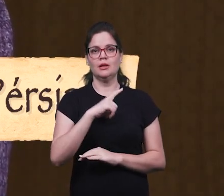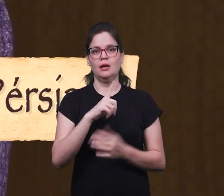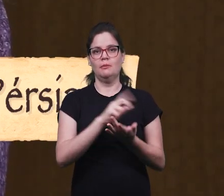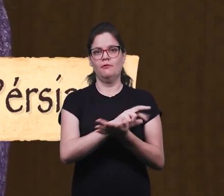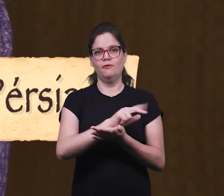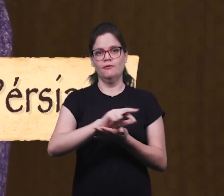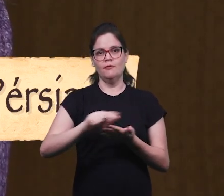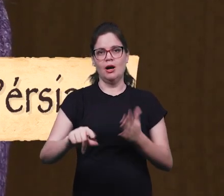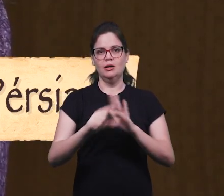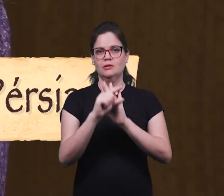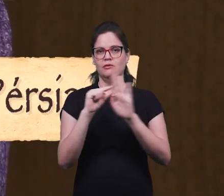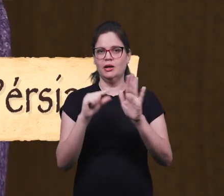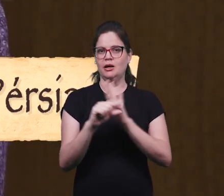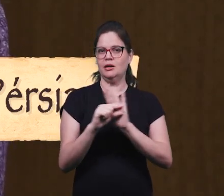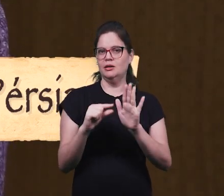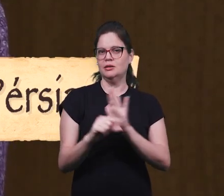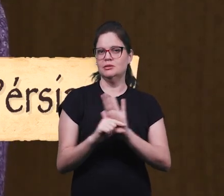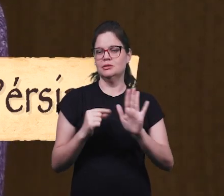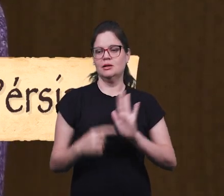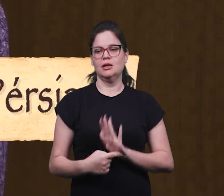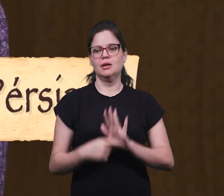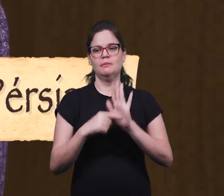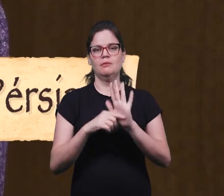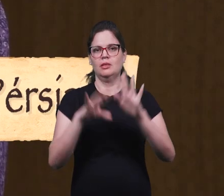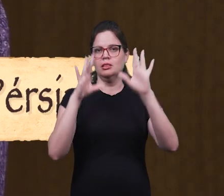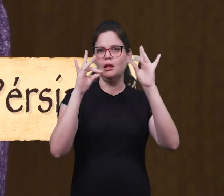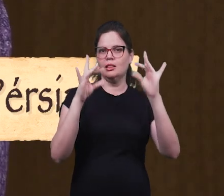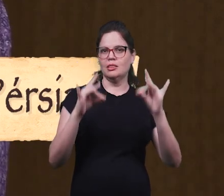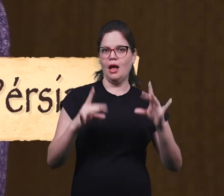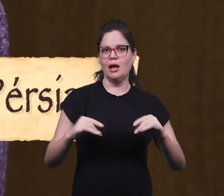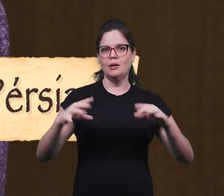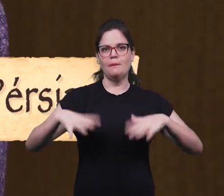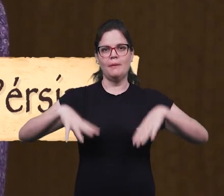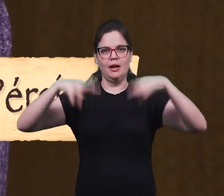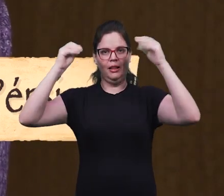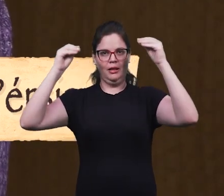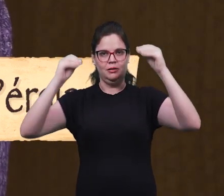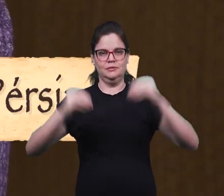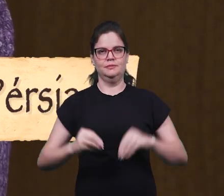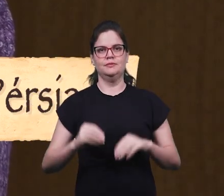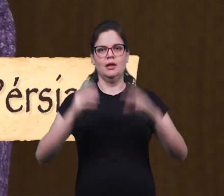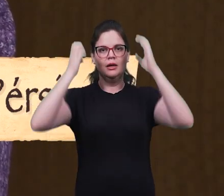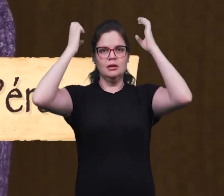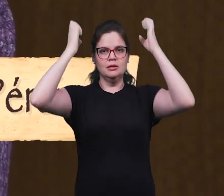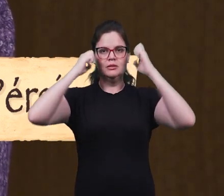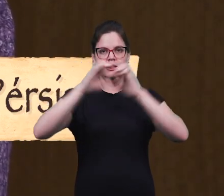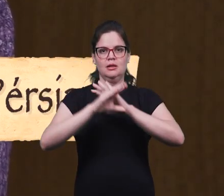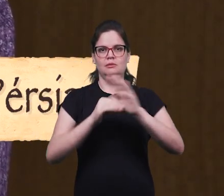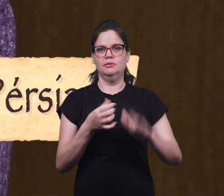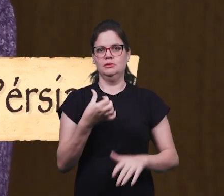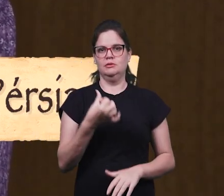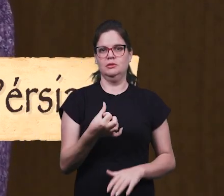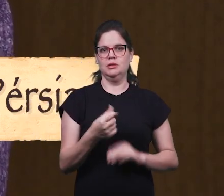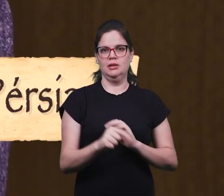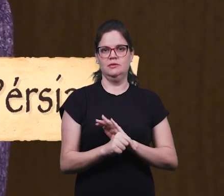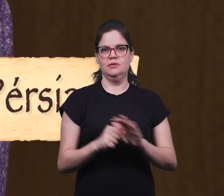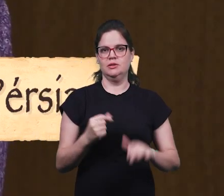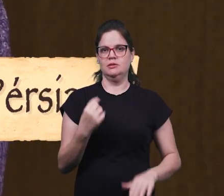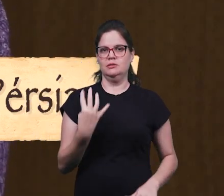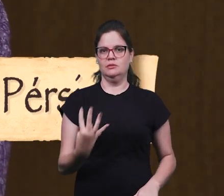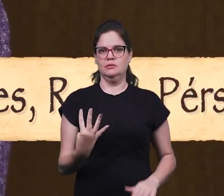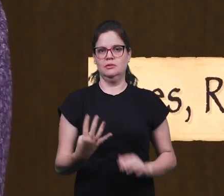versículos descrevendo com detalhes o palácio. Depois a gente vai em Esther 6, 4,